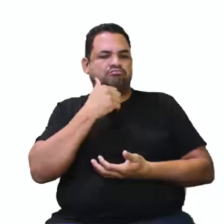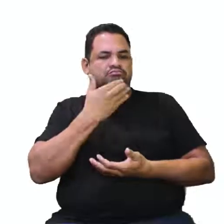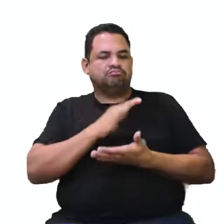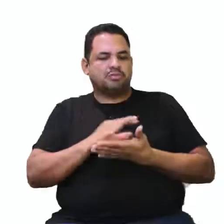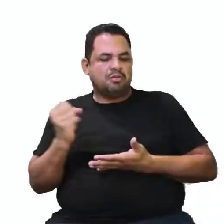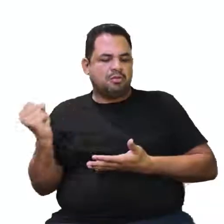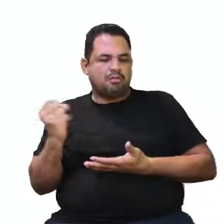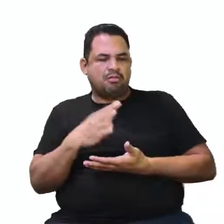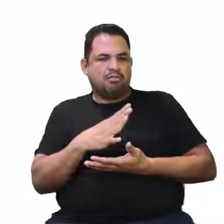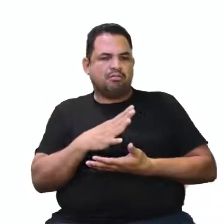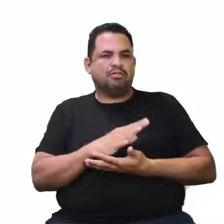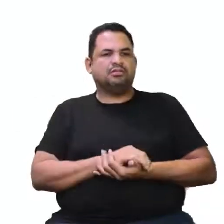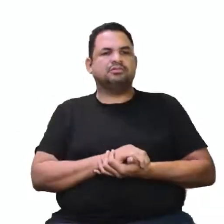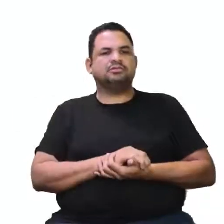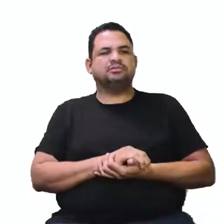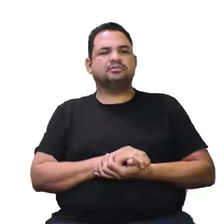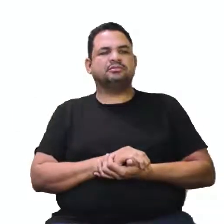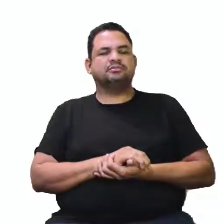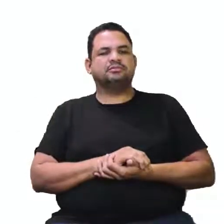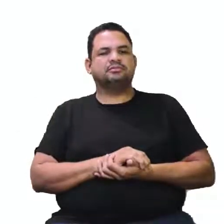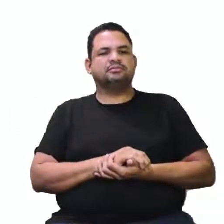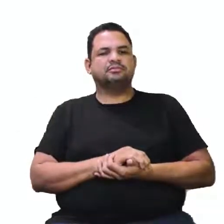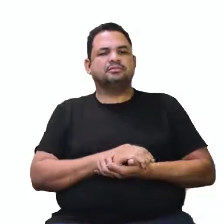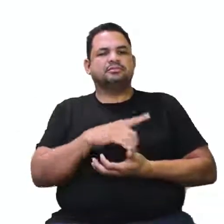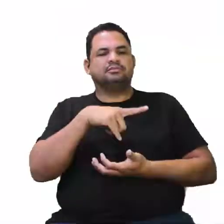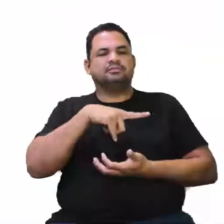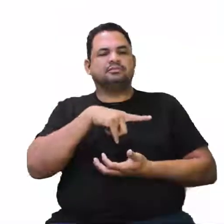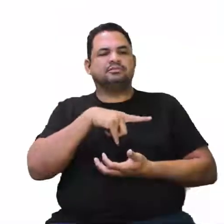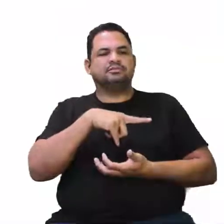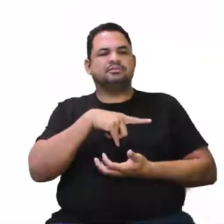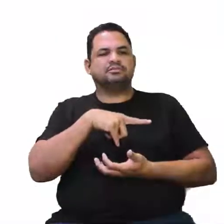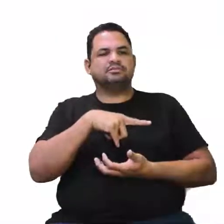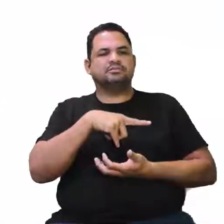mulheres adolescentes, né, elas têm aí